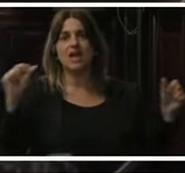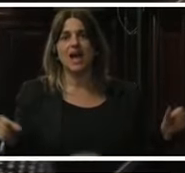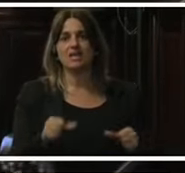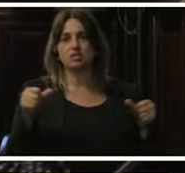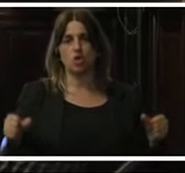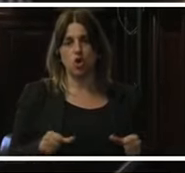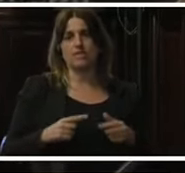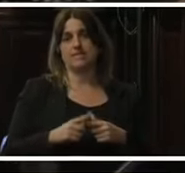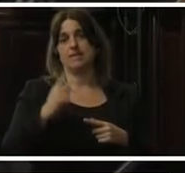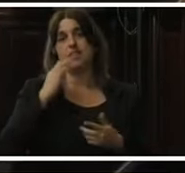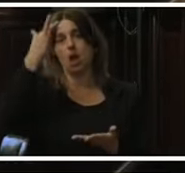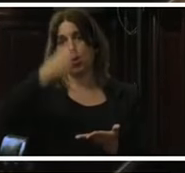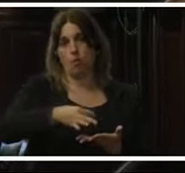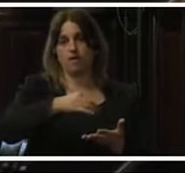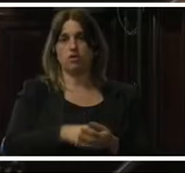to